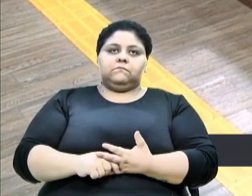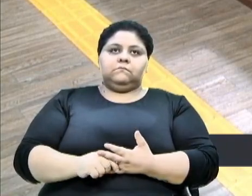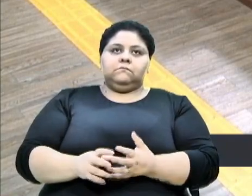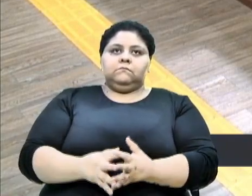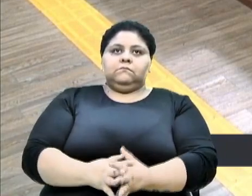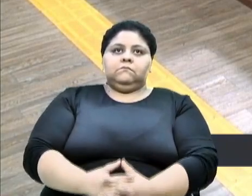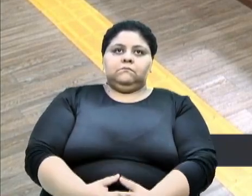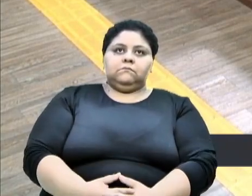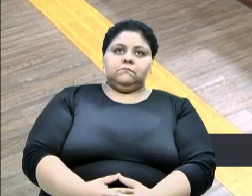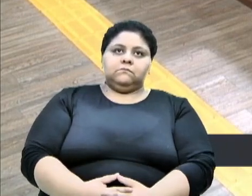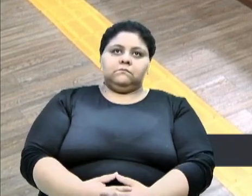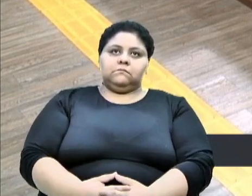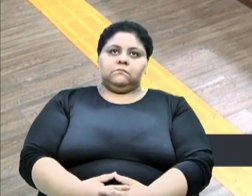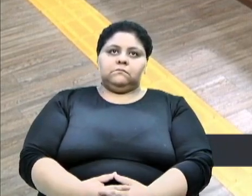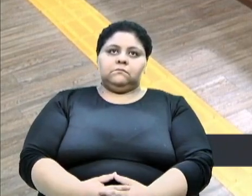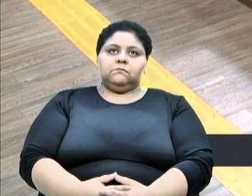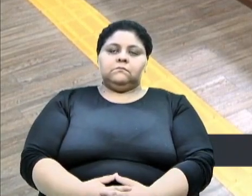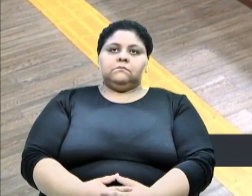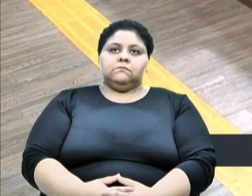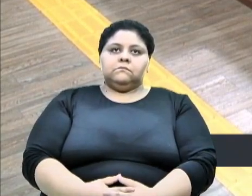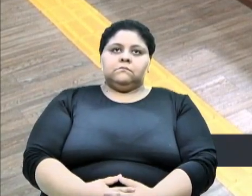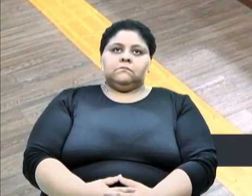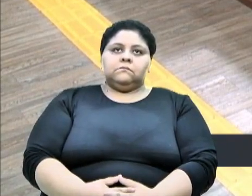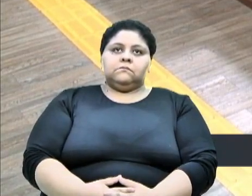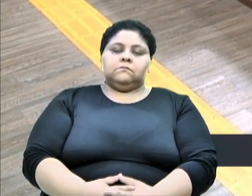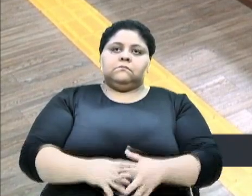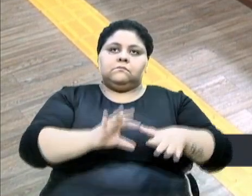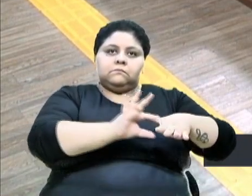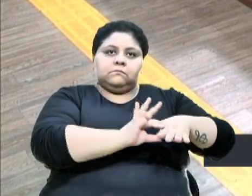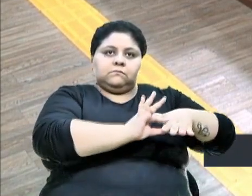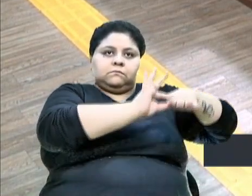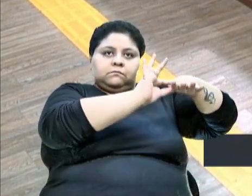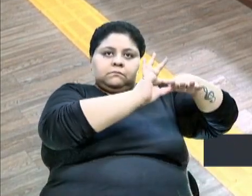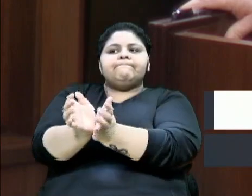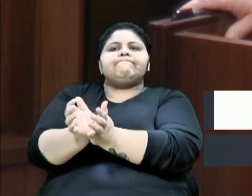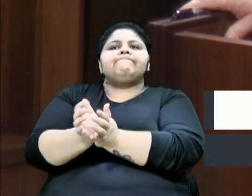O grande expediente, primeiro vereador inscrito, Sandro Fantinel.